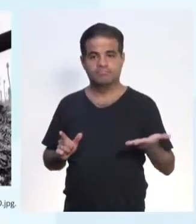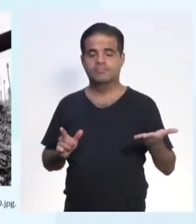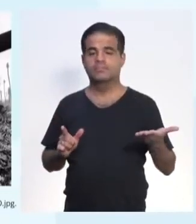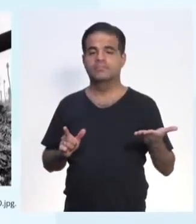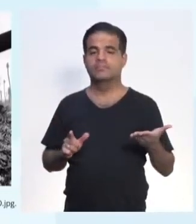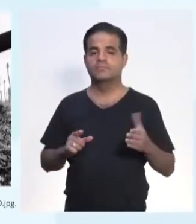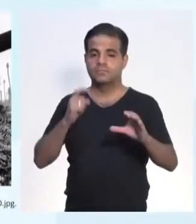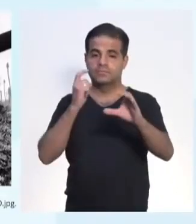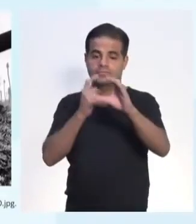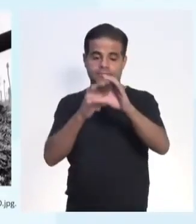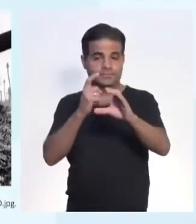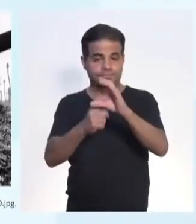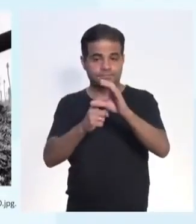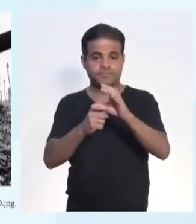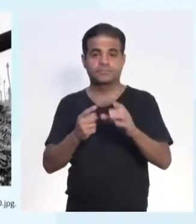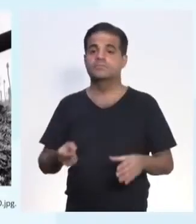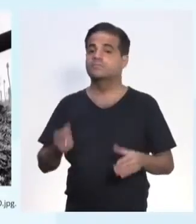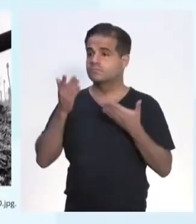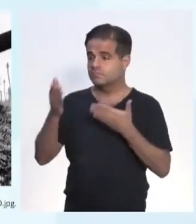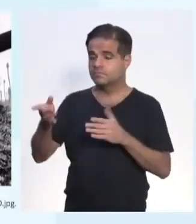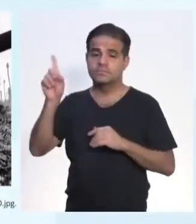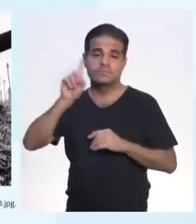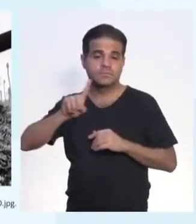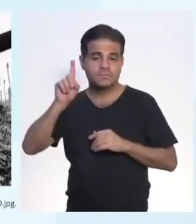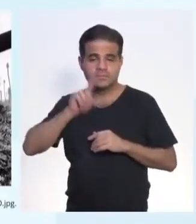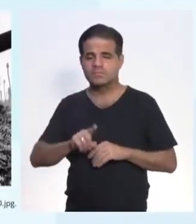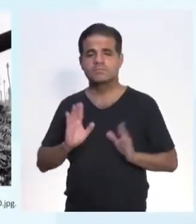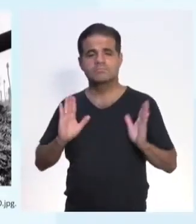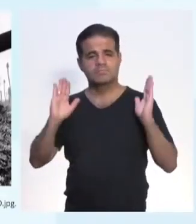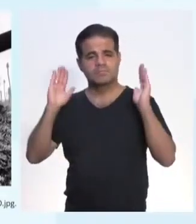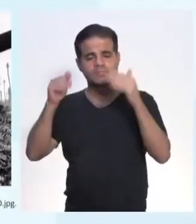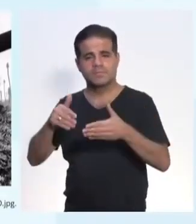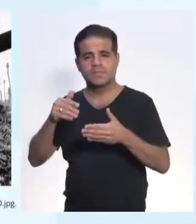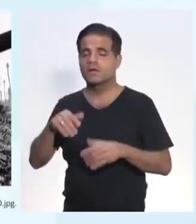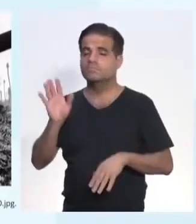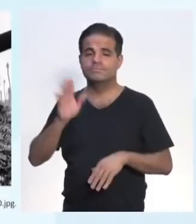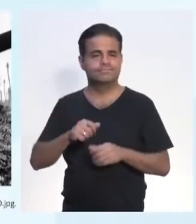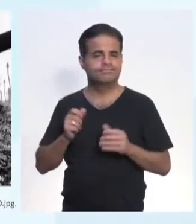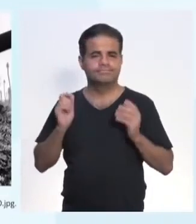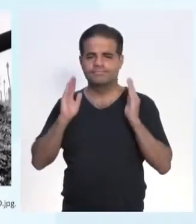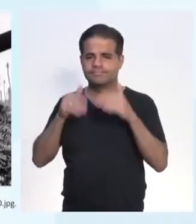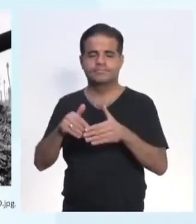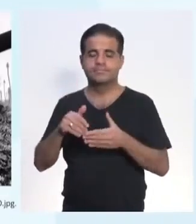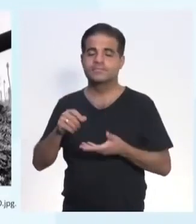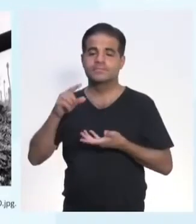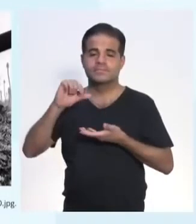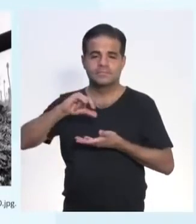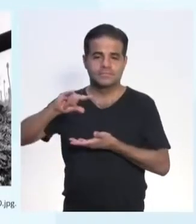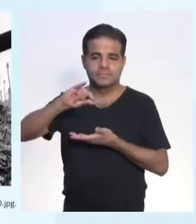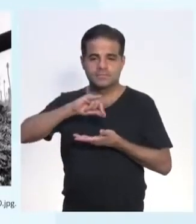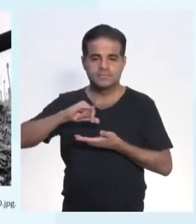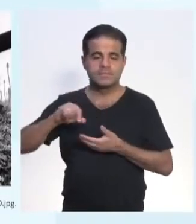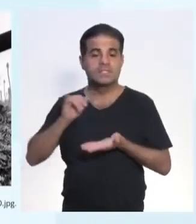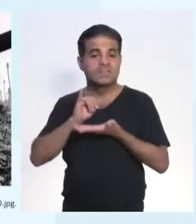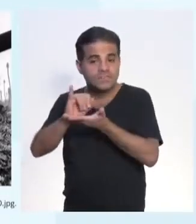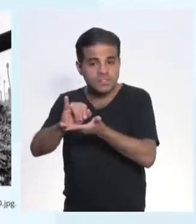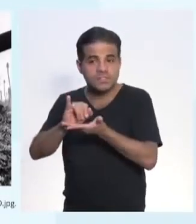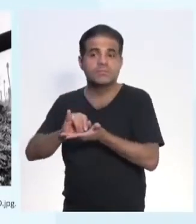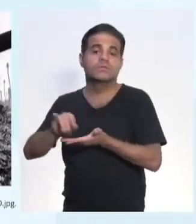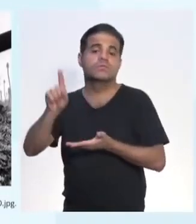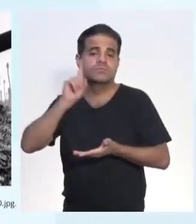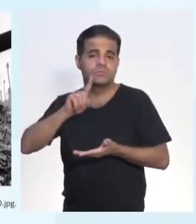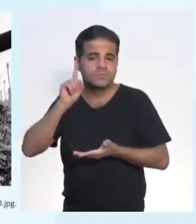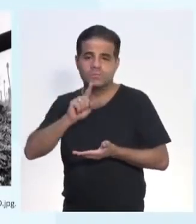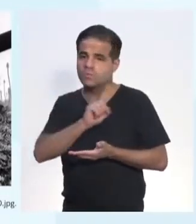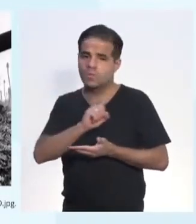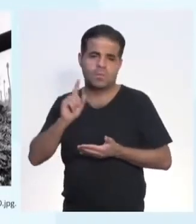ao capitalismo, ligada aos Estados Unidos, com investimento norte-americano, não uma guerra